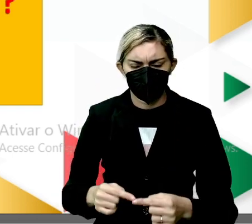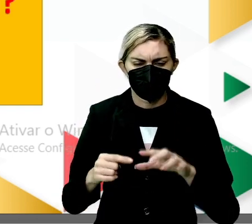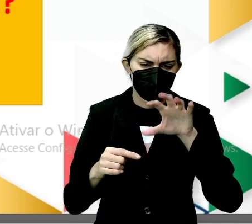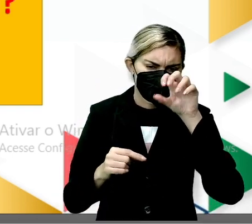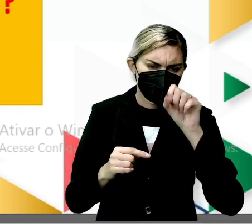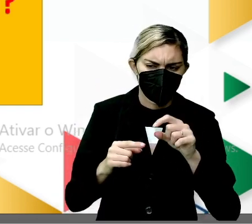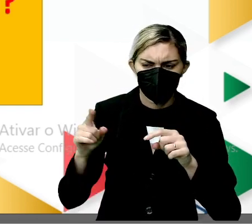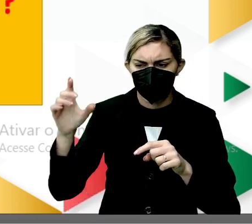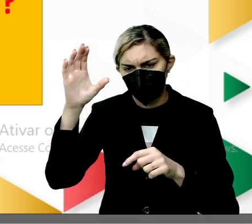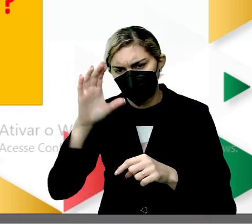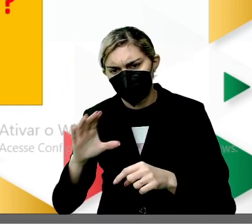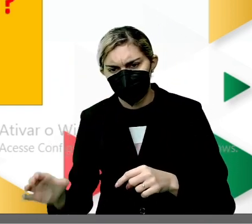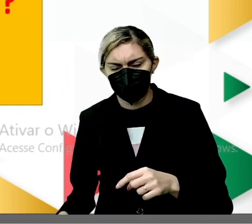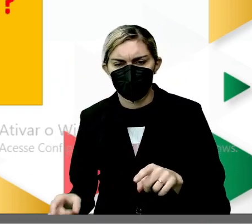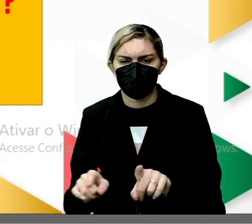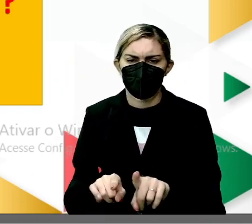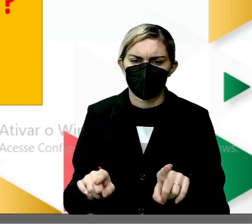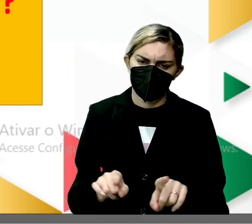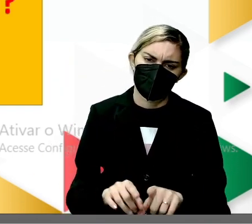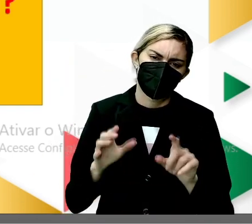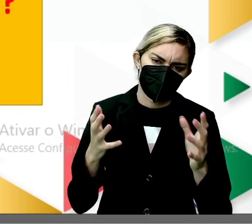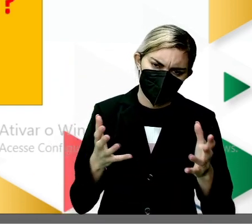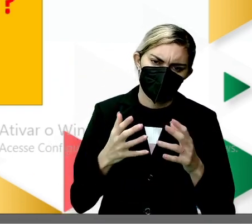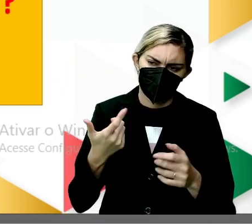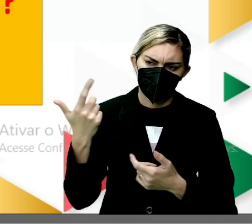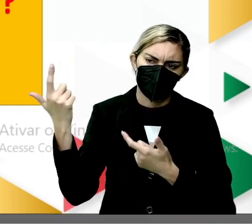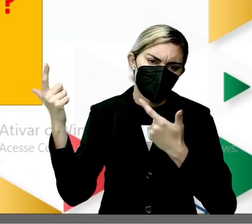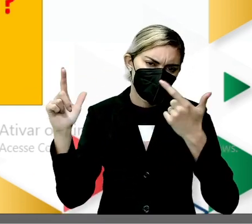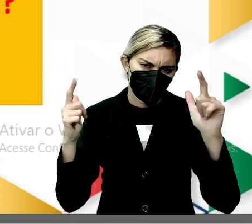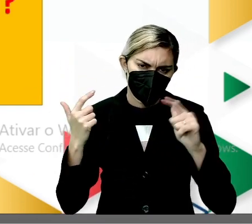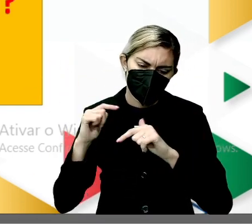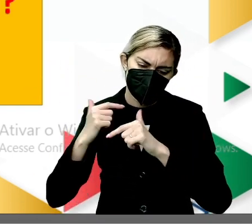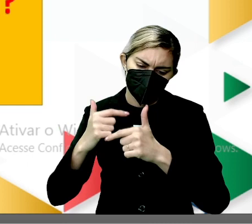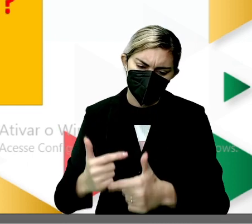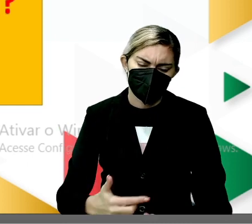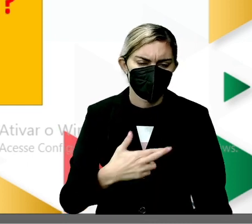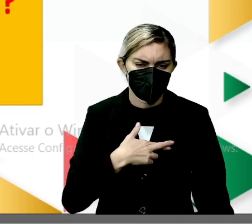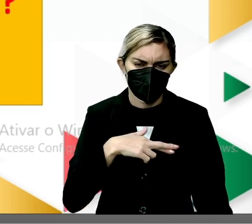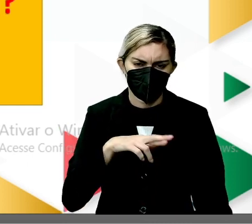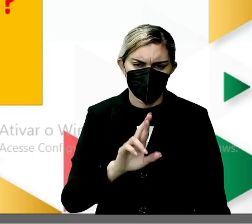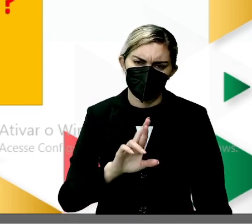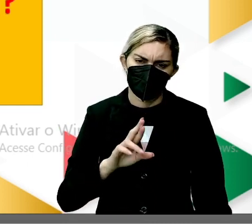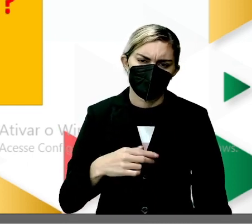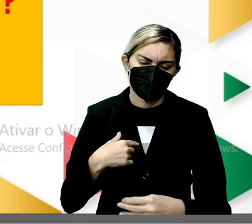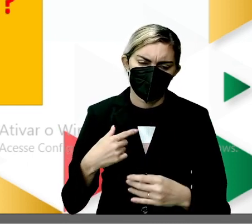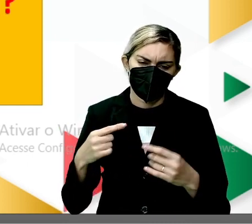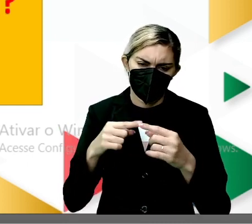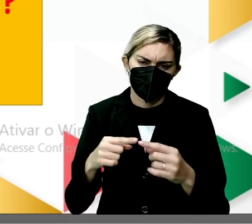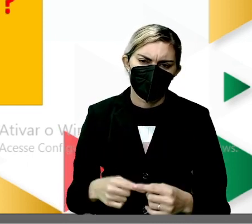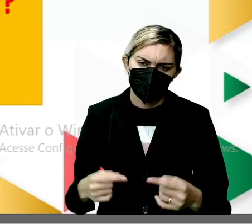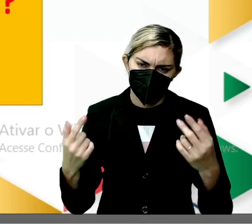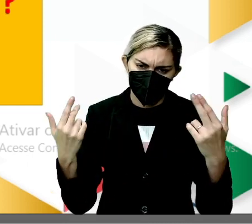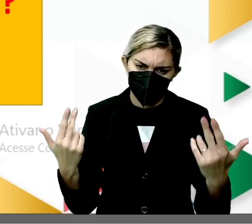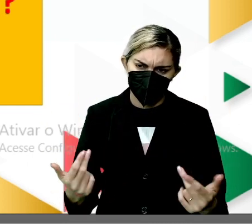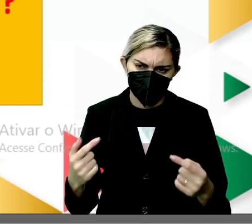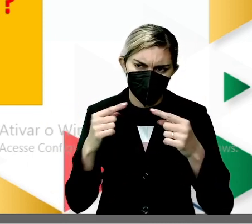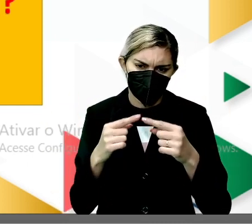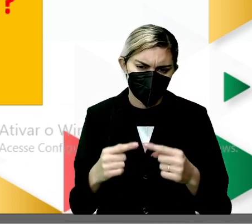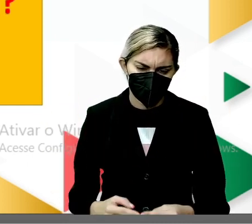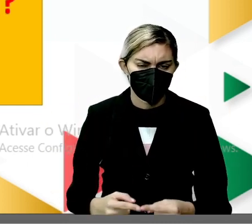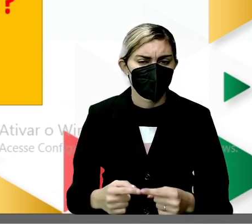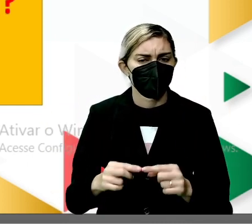e o Catolicismo? E também, se quiser, em outras tradições religiosas. Há pontos em comuns? Há